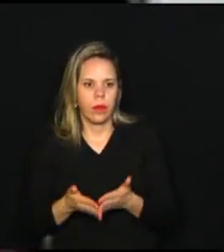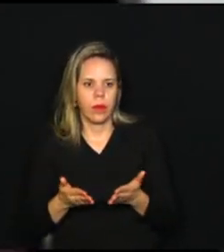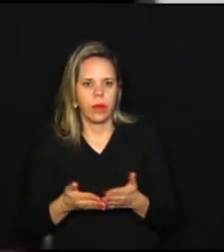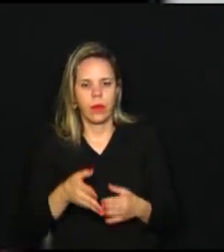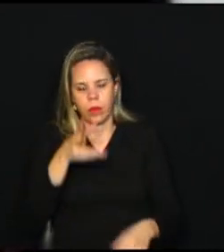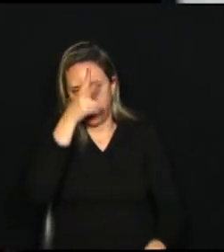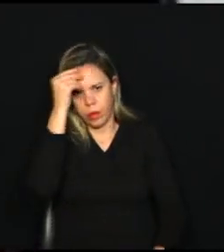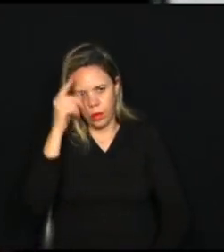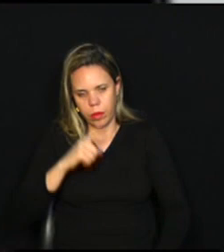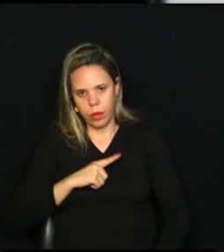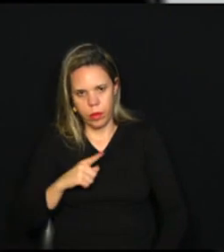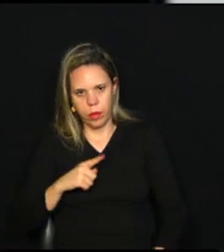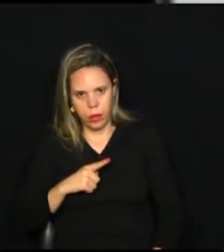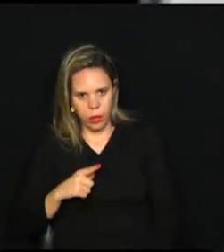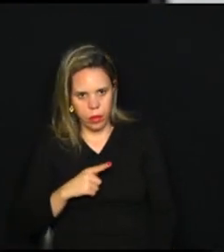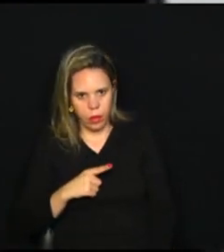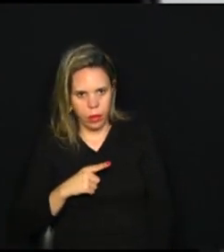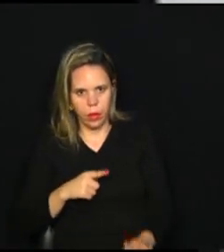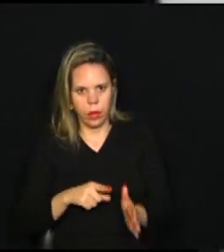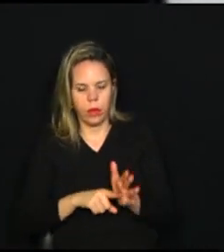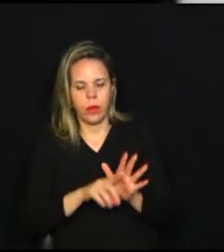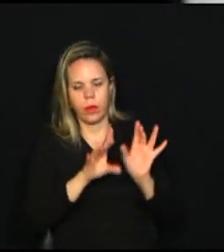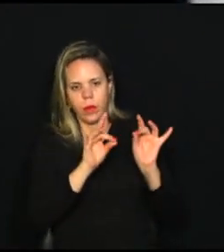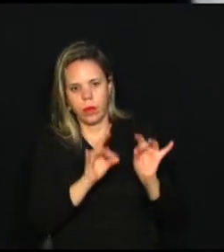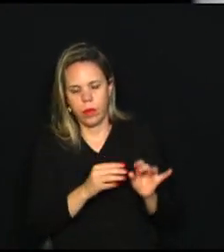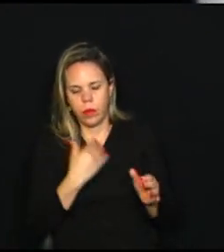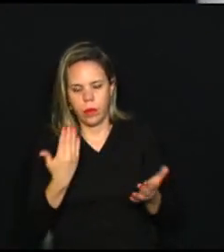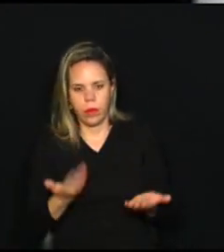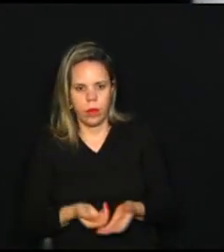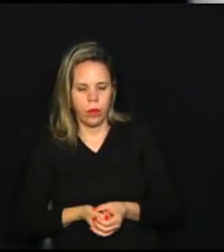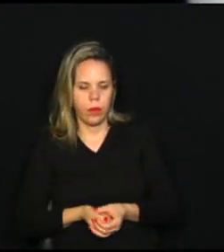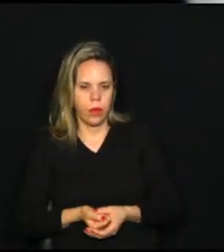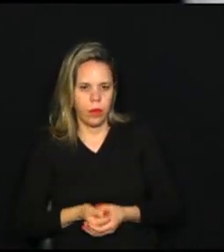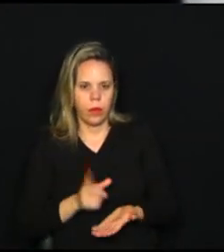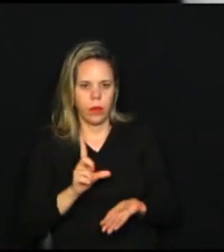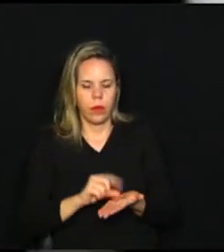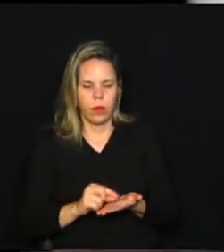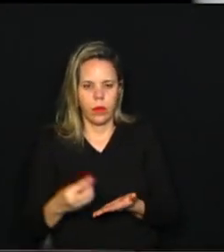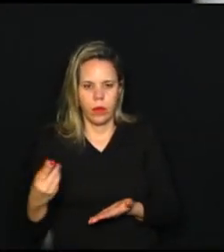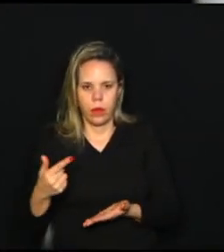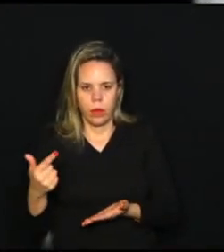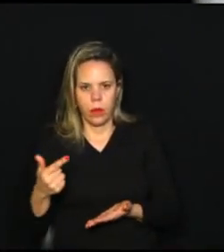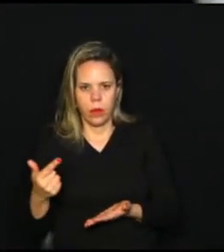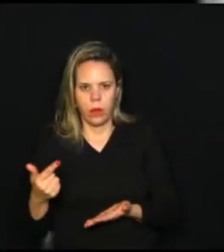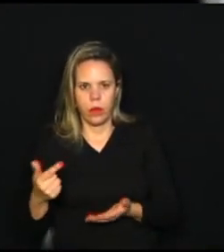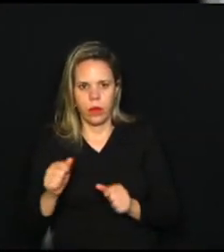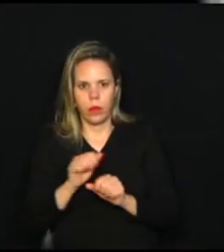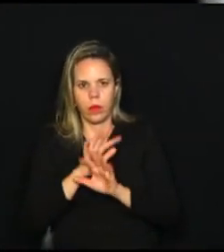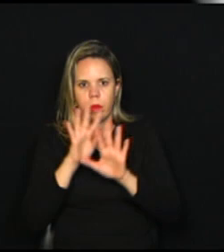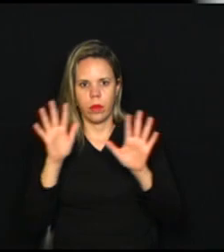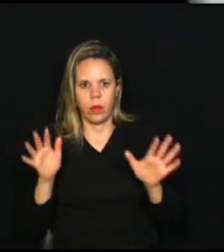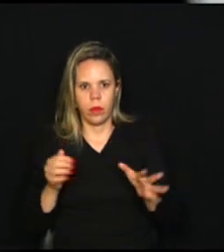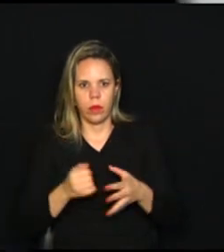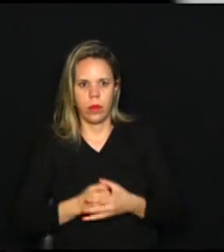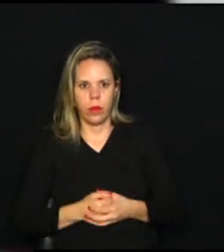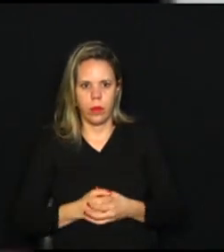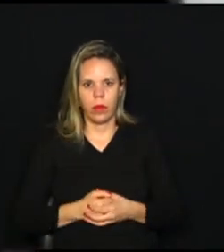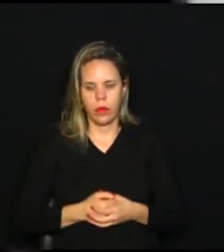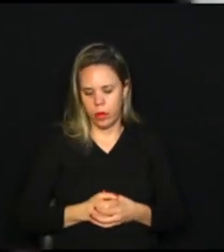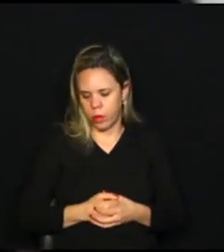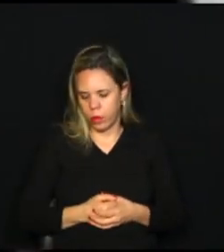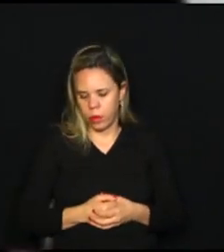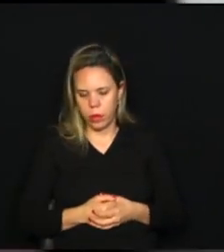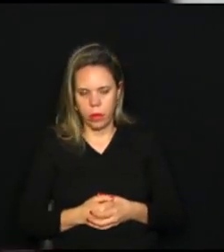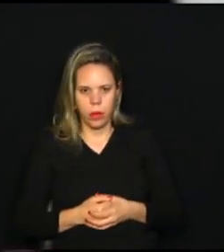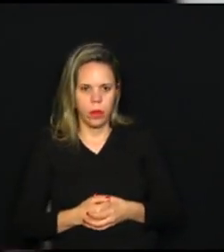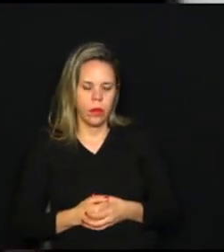tem isso a partir do índice de letalidade, né? Então, aí o artigo 2, acho que poderia ficar mais claro em relação a isso, e